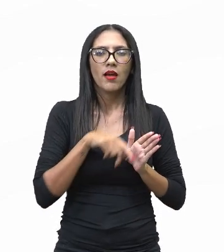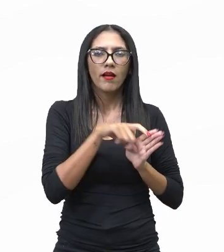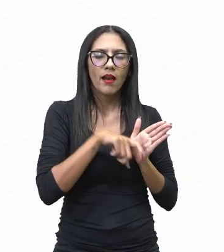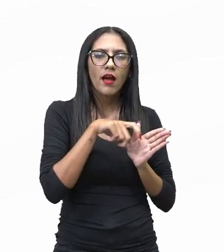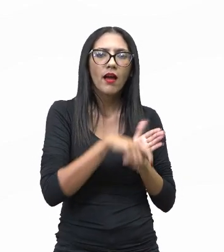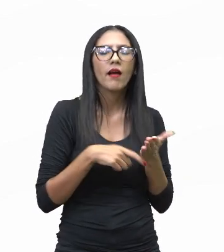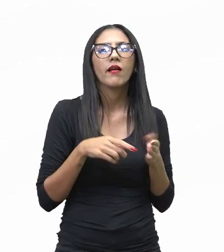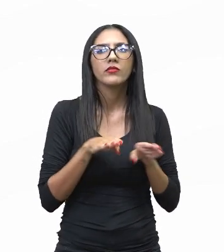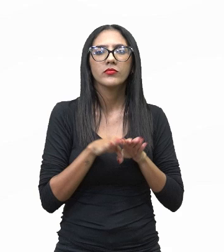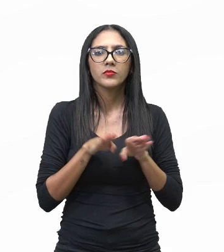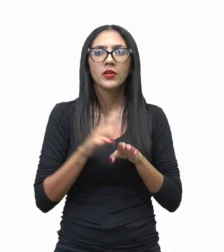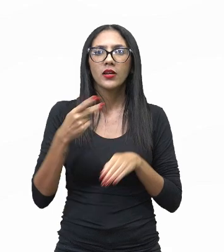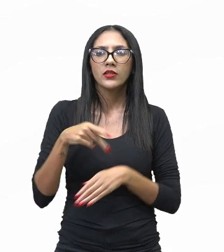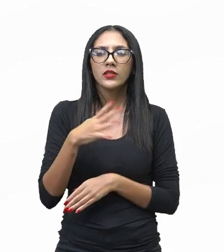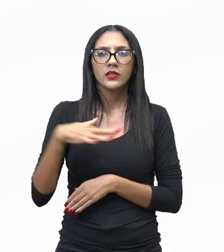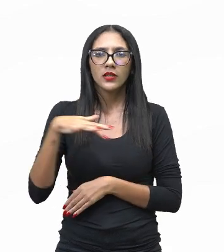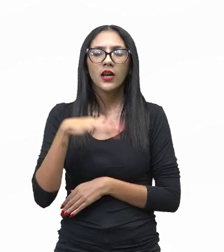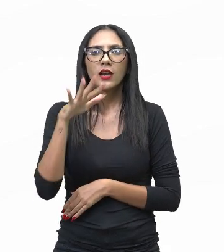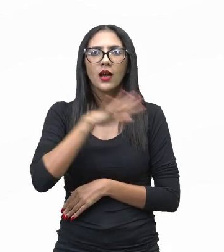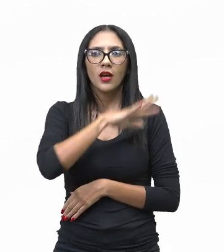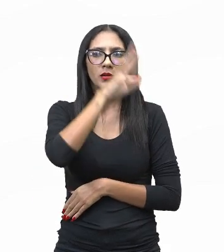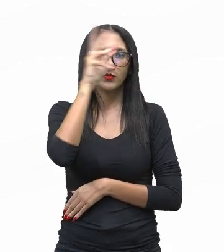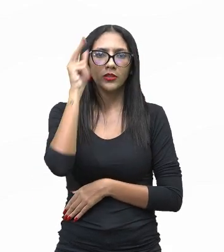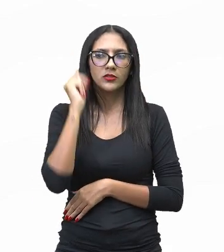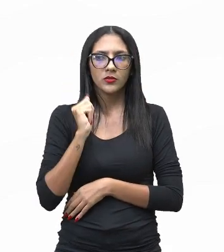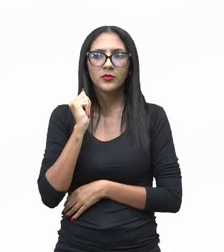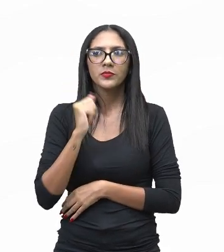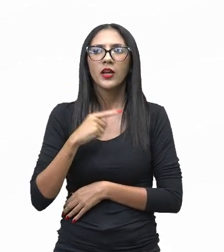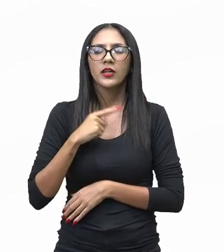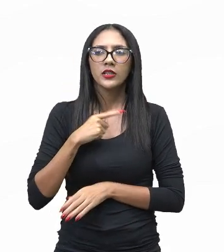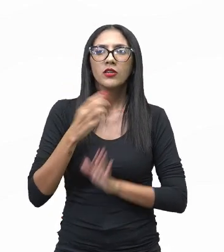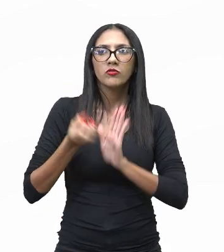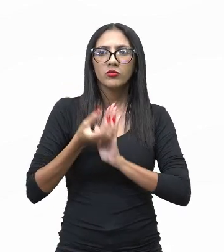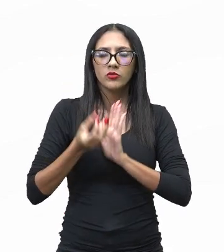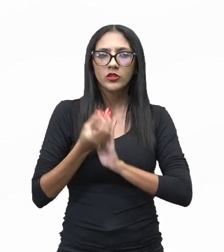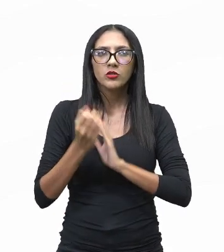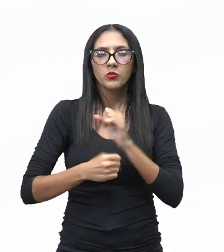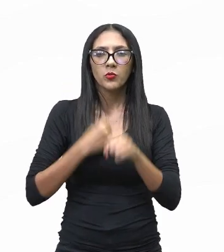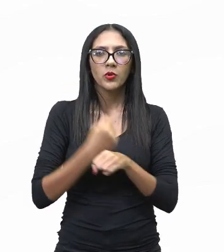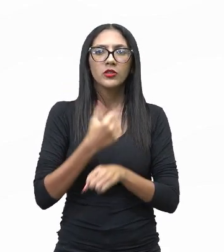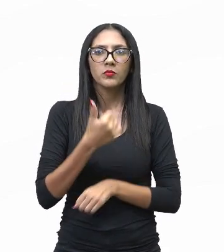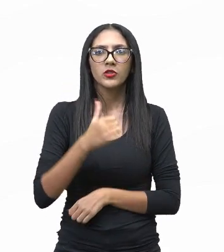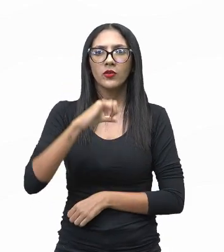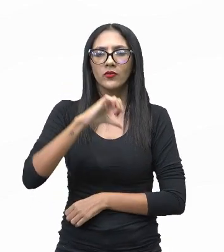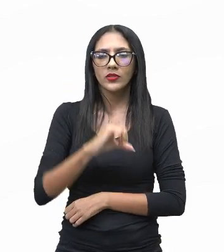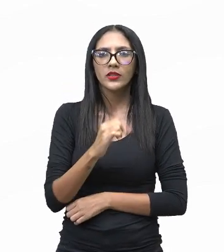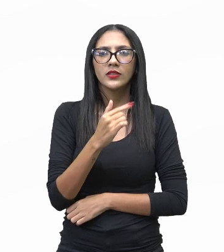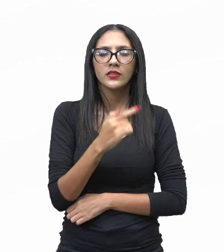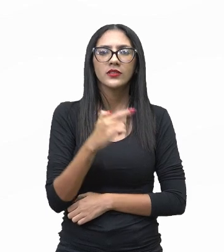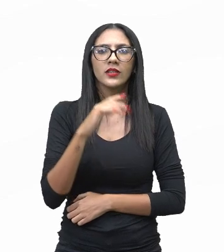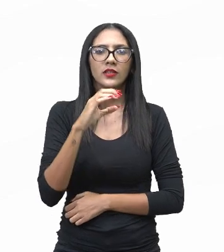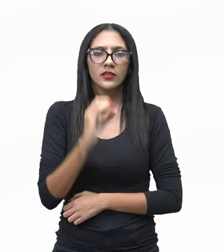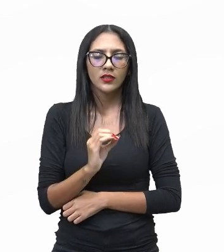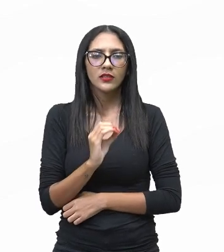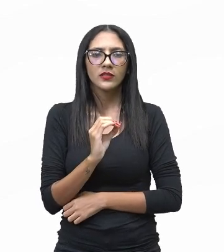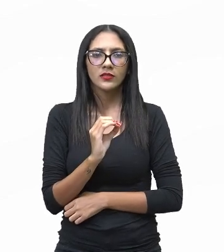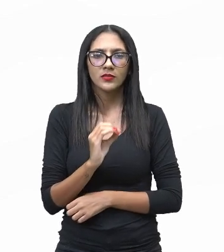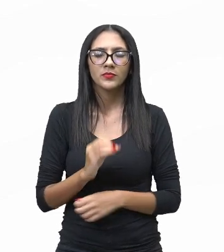na região amazônica, e que foi criado lá na década de 70, né? Onde a gente tem aí